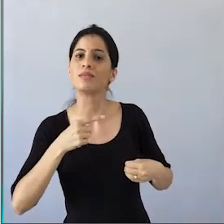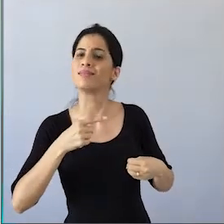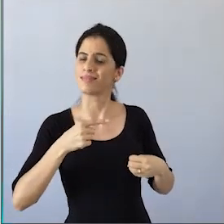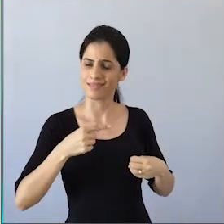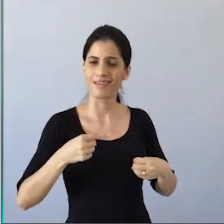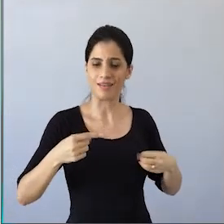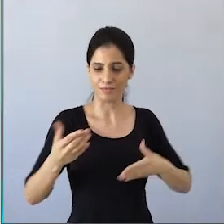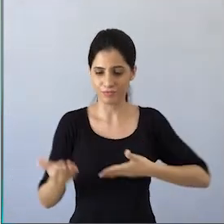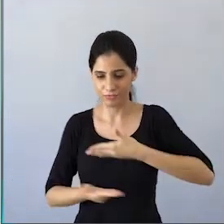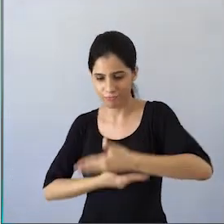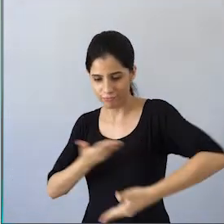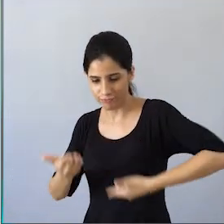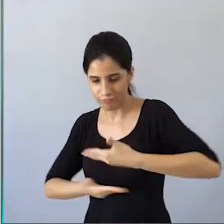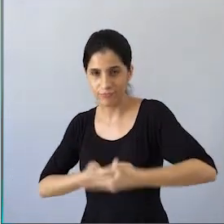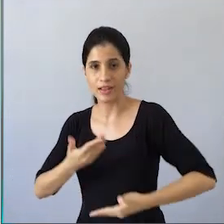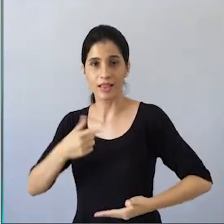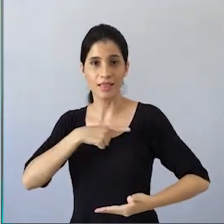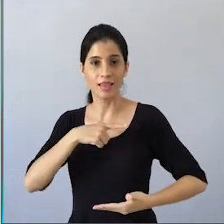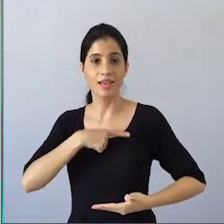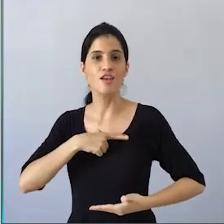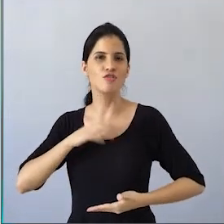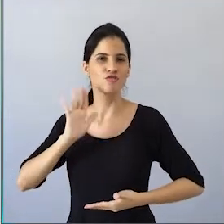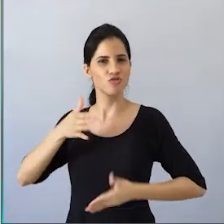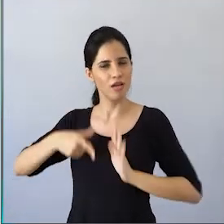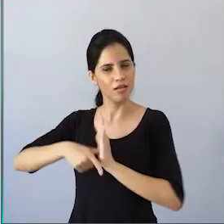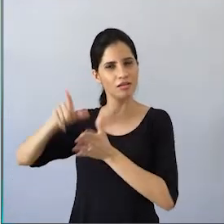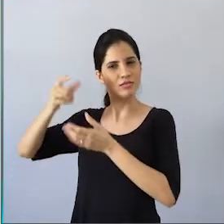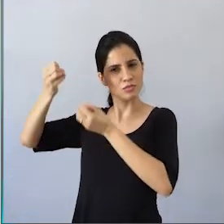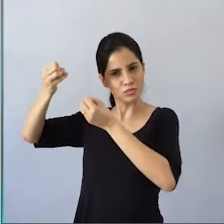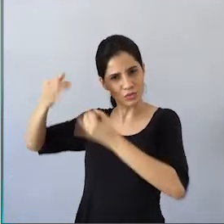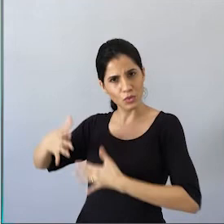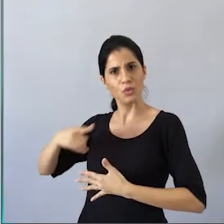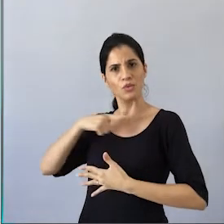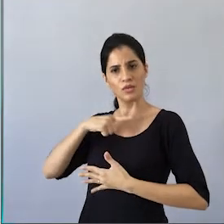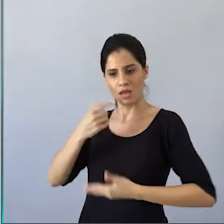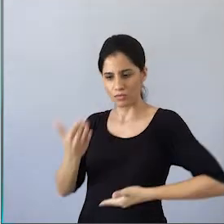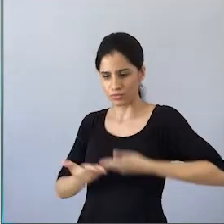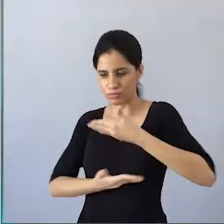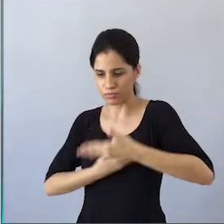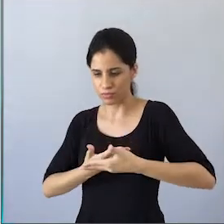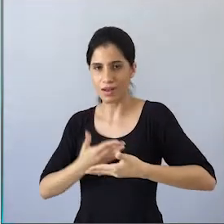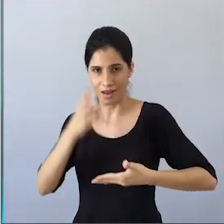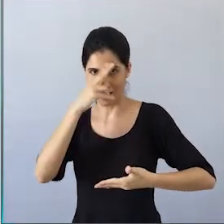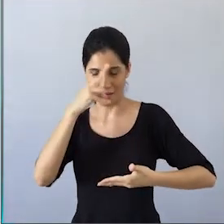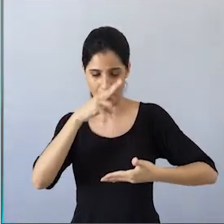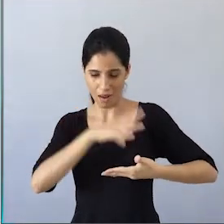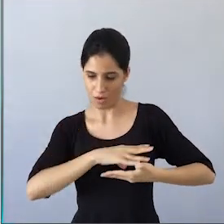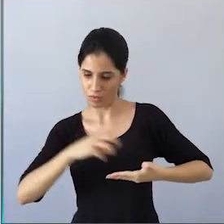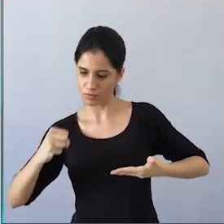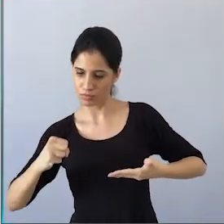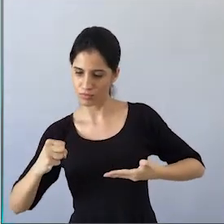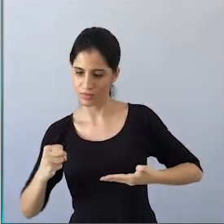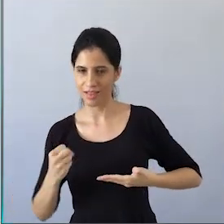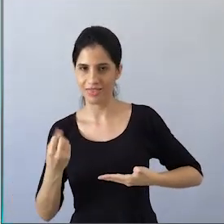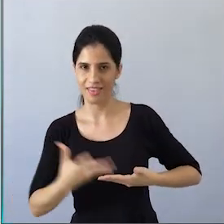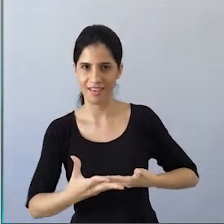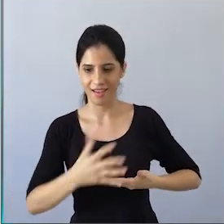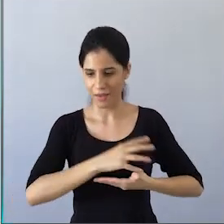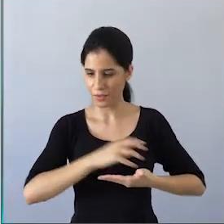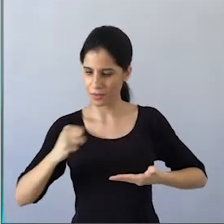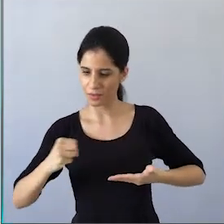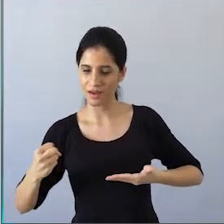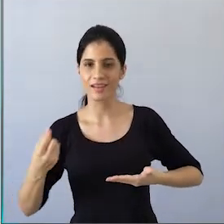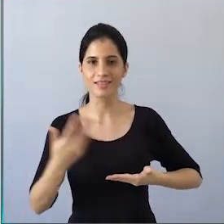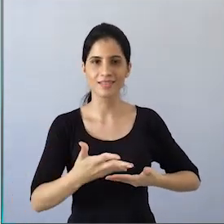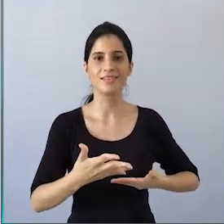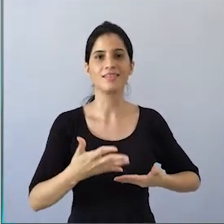acima, a nutrição e a inervação são operacionalizadas devido a essas interações. Essas interações celulares